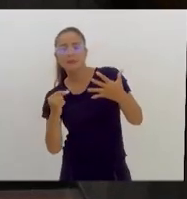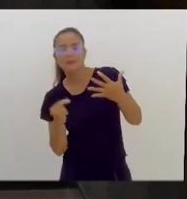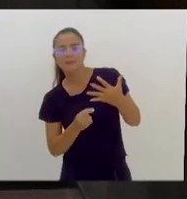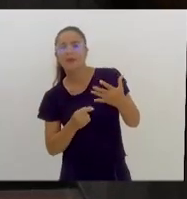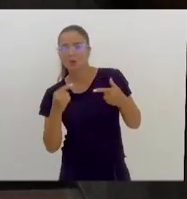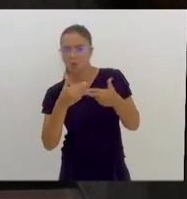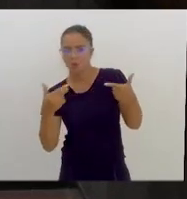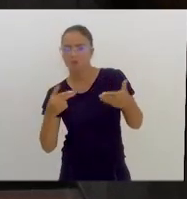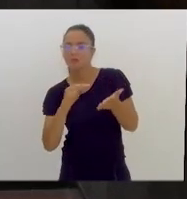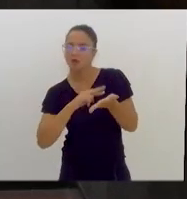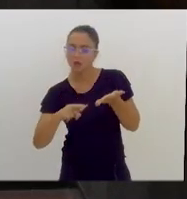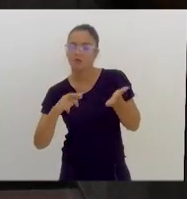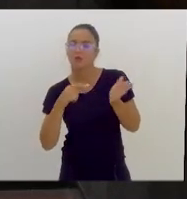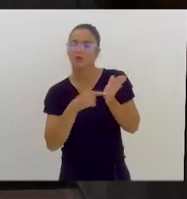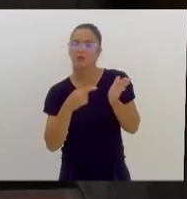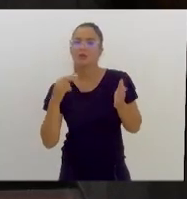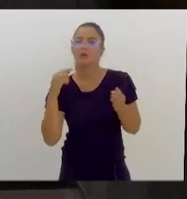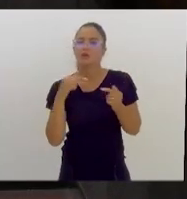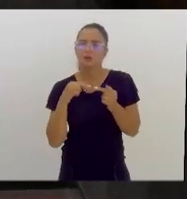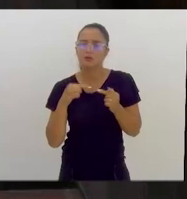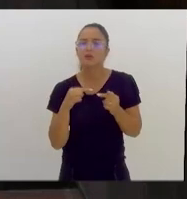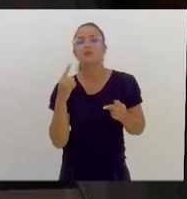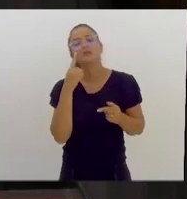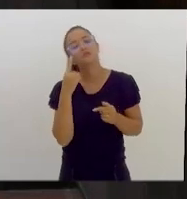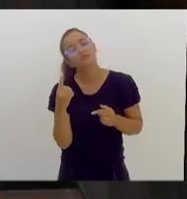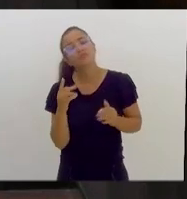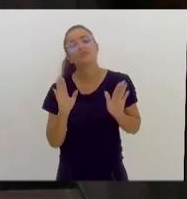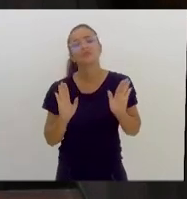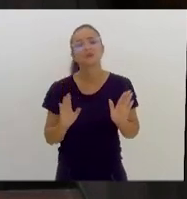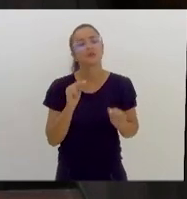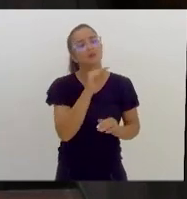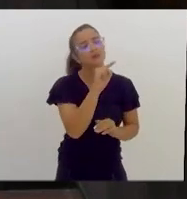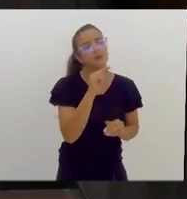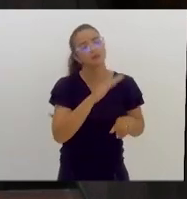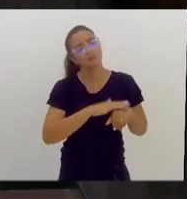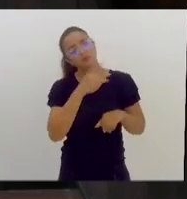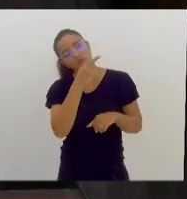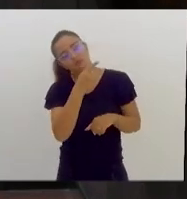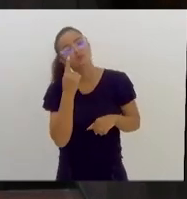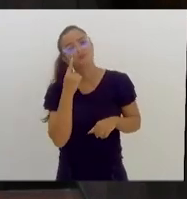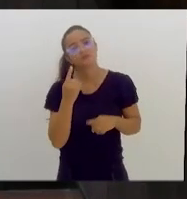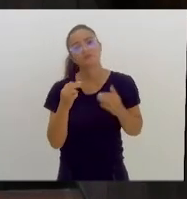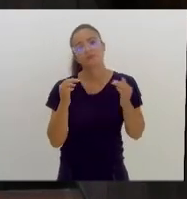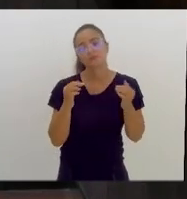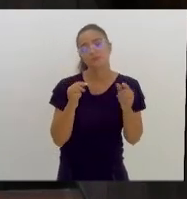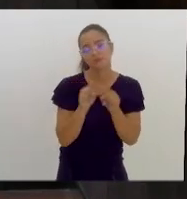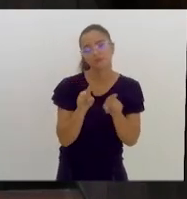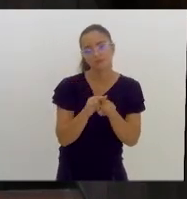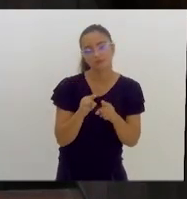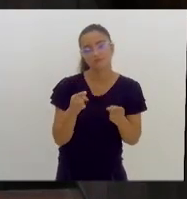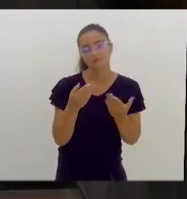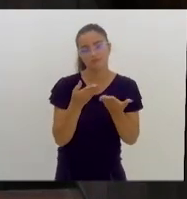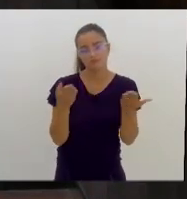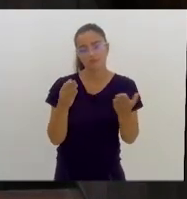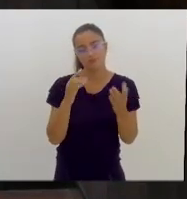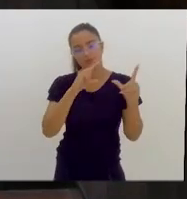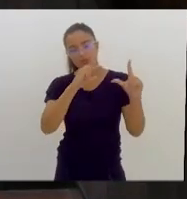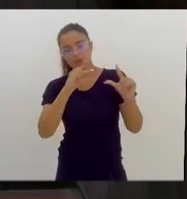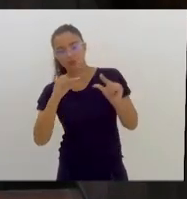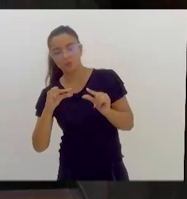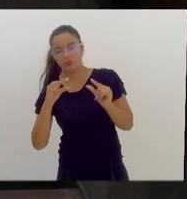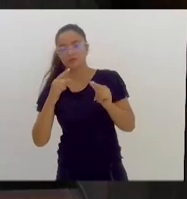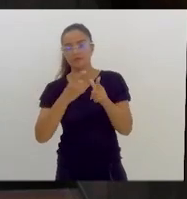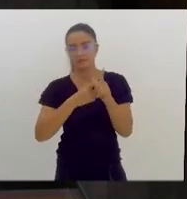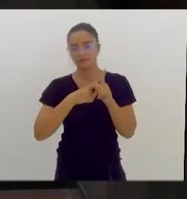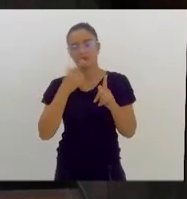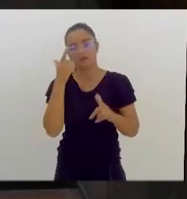elencados no relatório de modo a propiciar uma redução do nosso endividamento. De forma muito